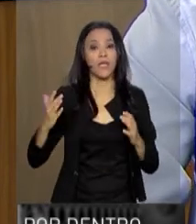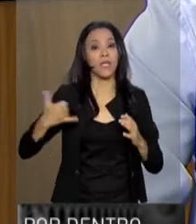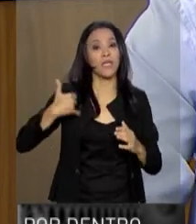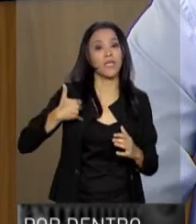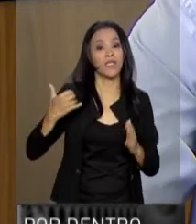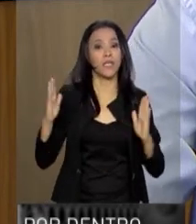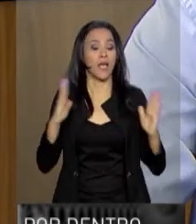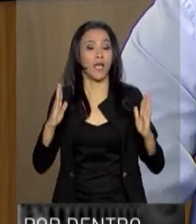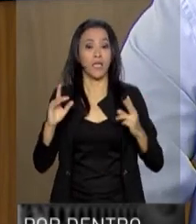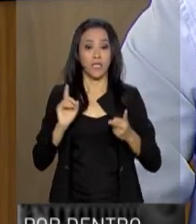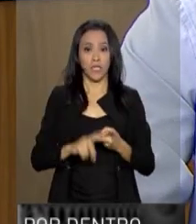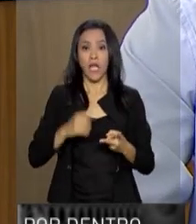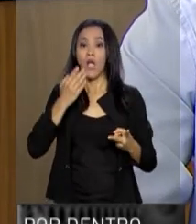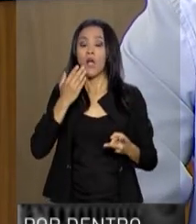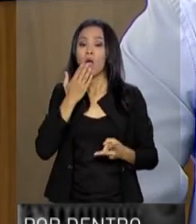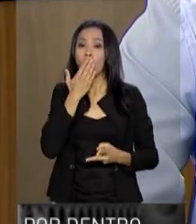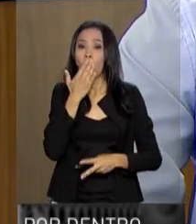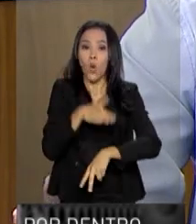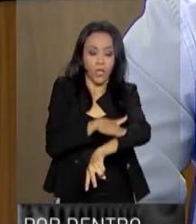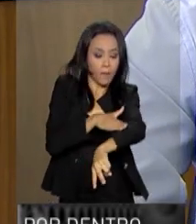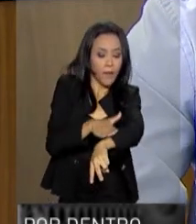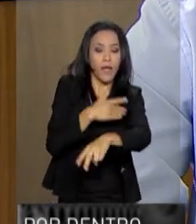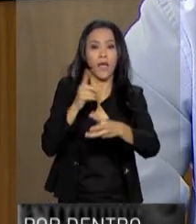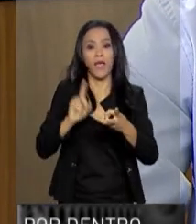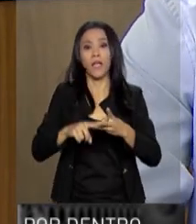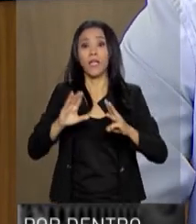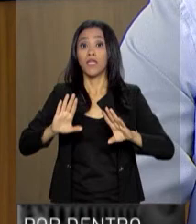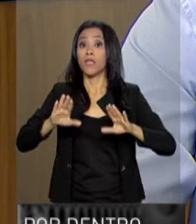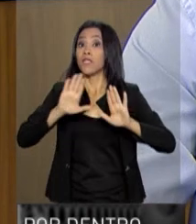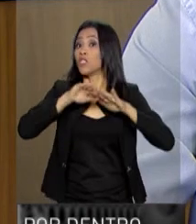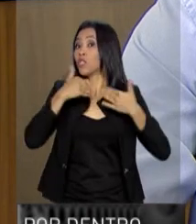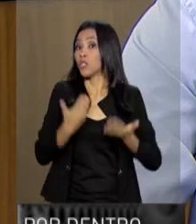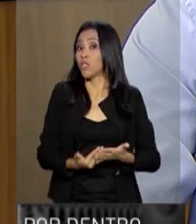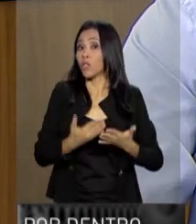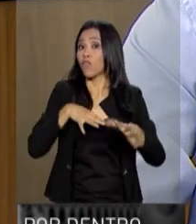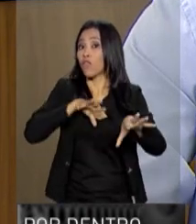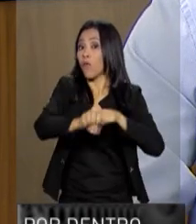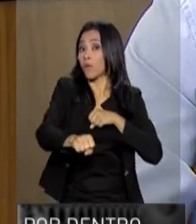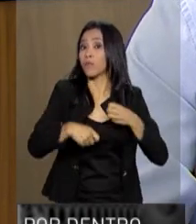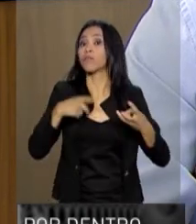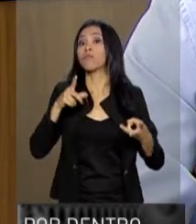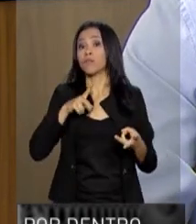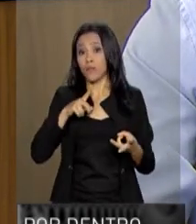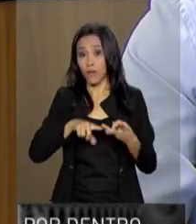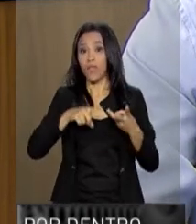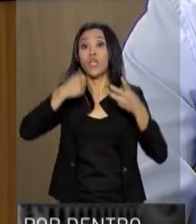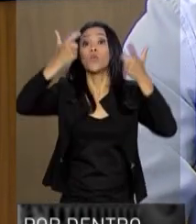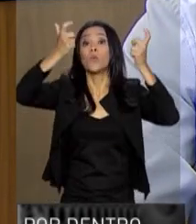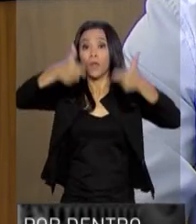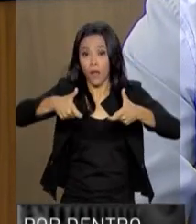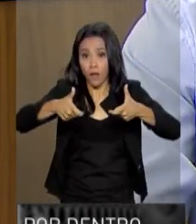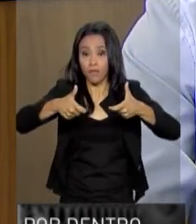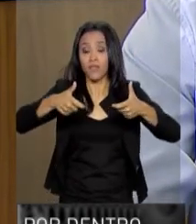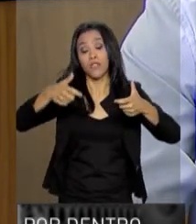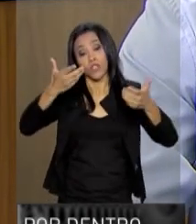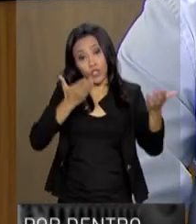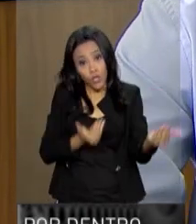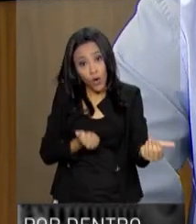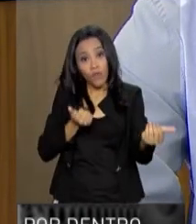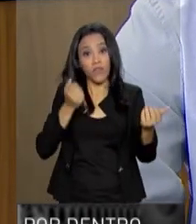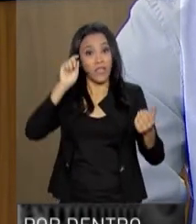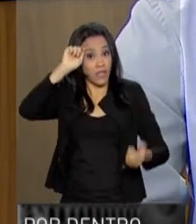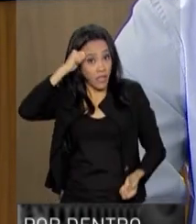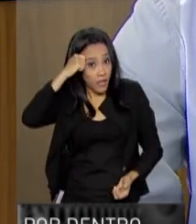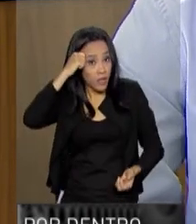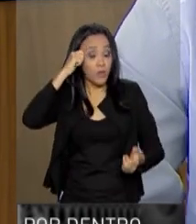de pele escolaridade e geografia são jovens negros pobres que moram em